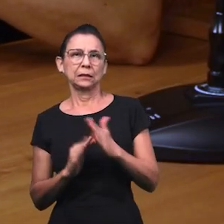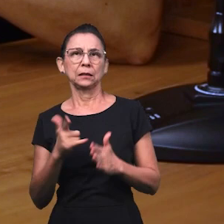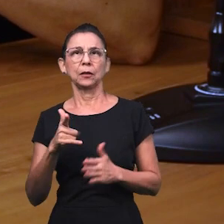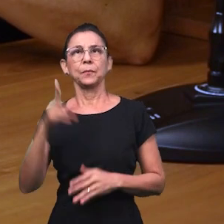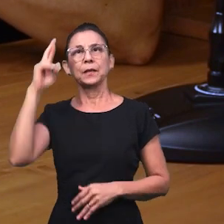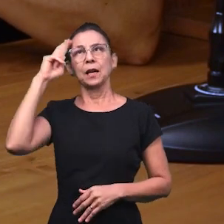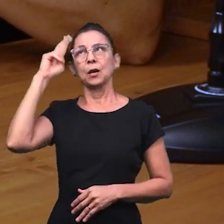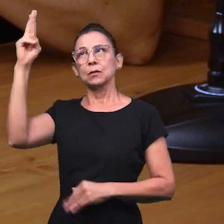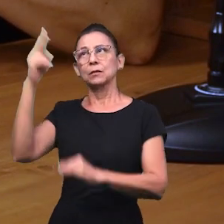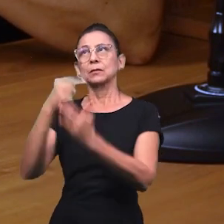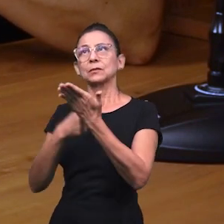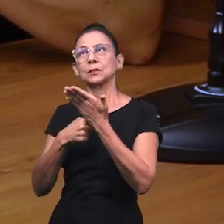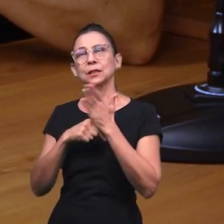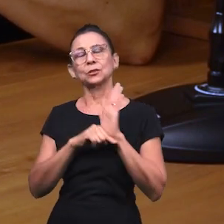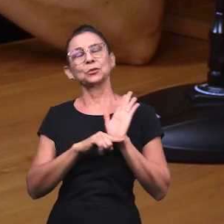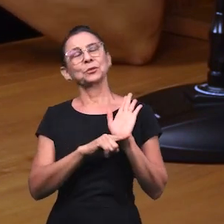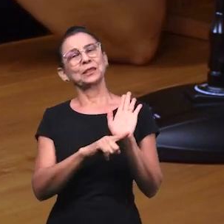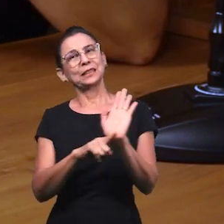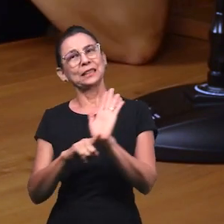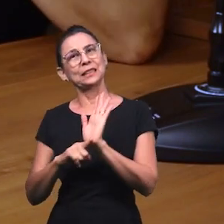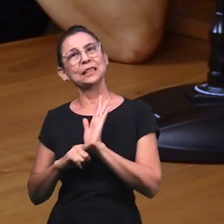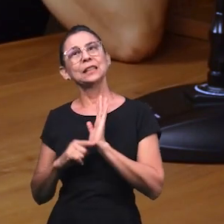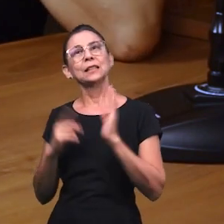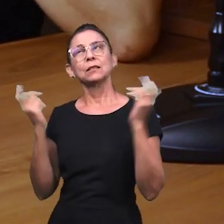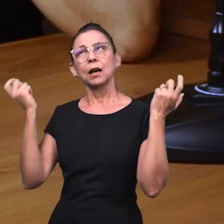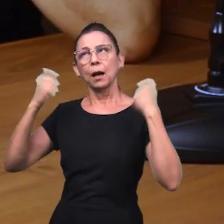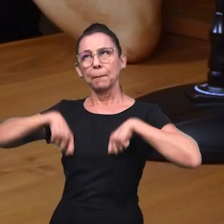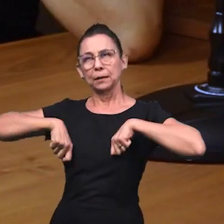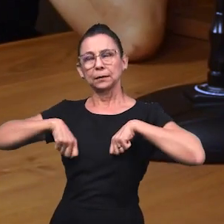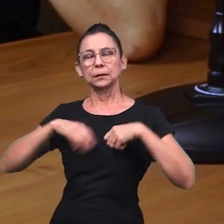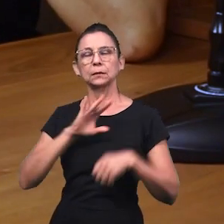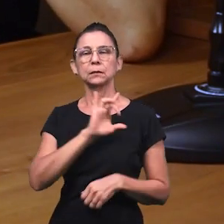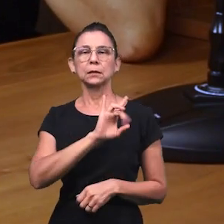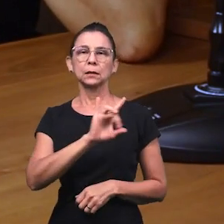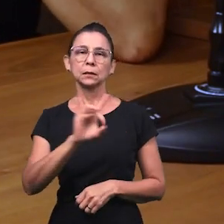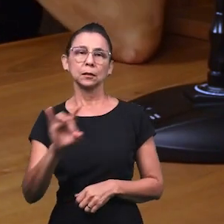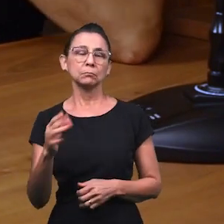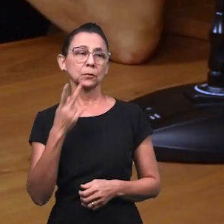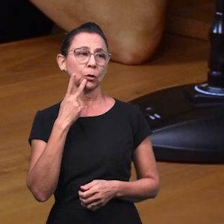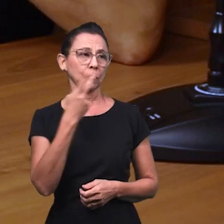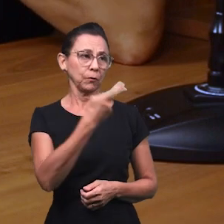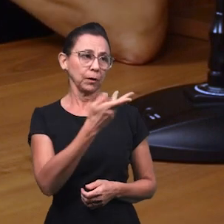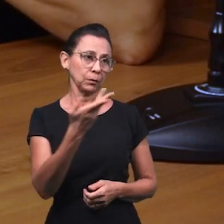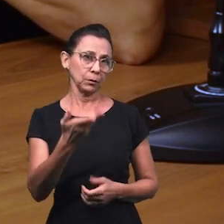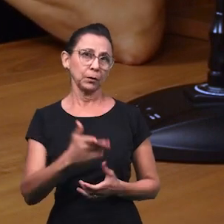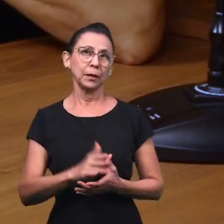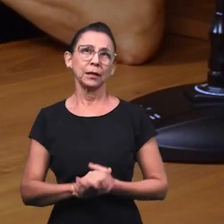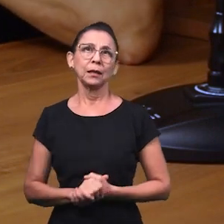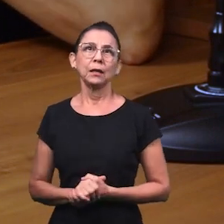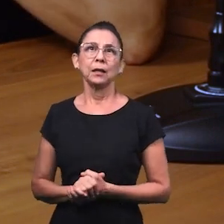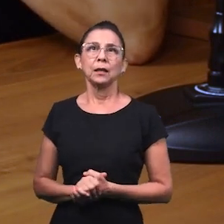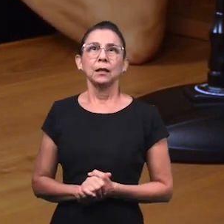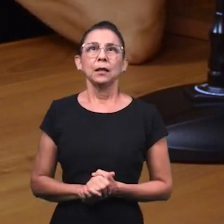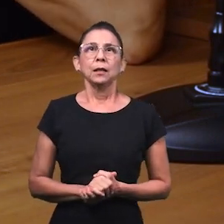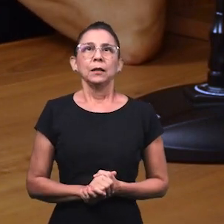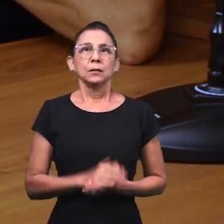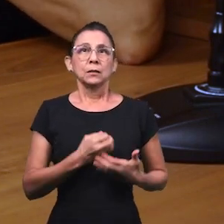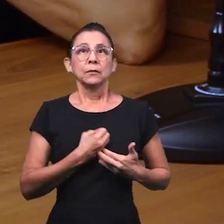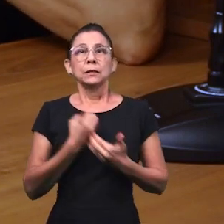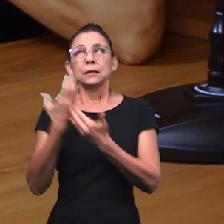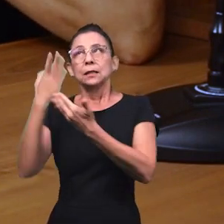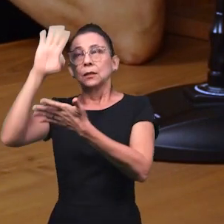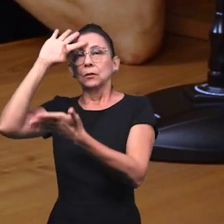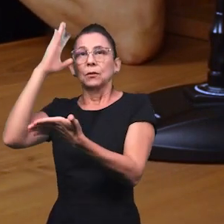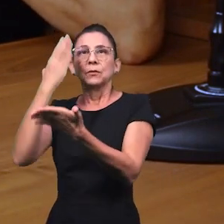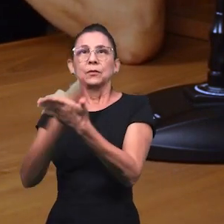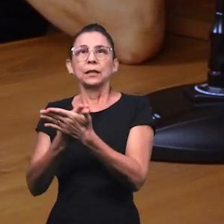limitam. É o Senhor que nos ajuda, é o Senhor que nos dá condição e que, como ele falou, entregar